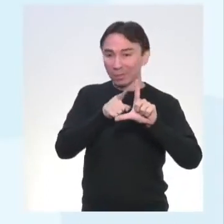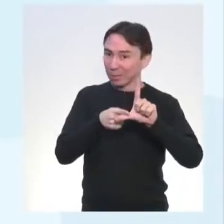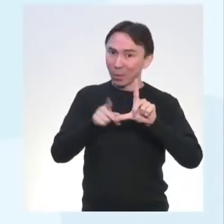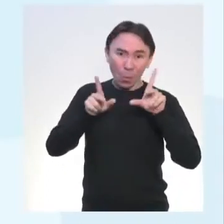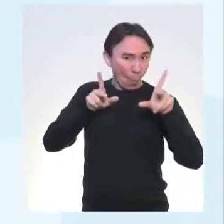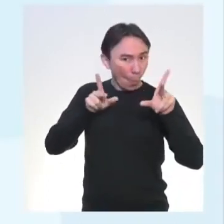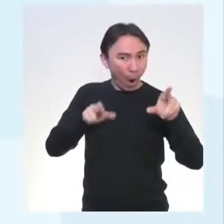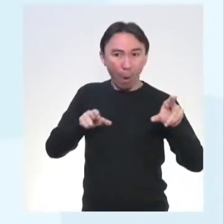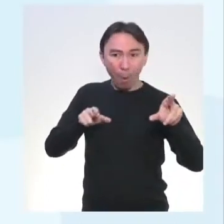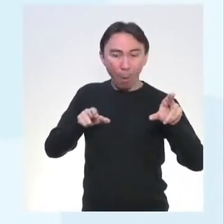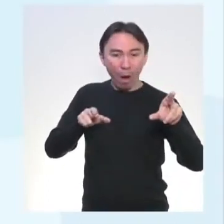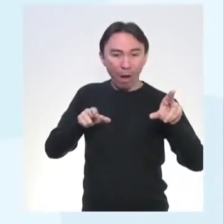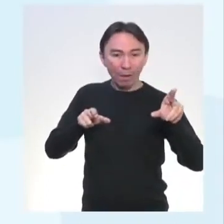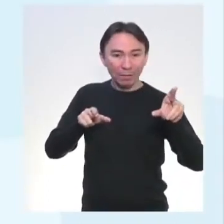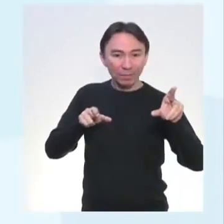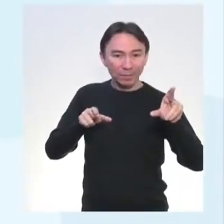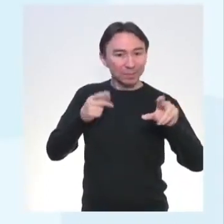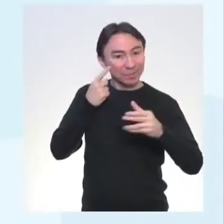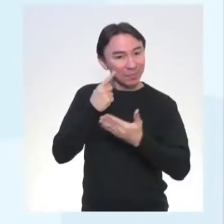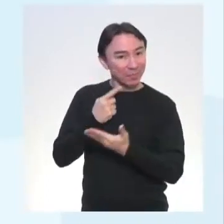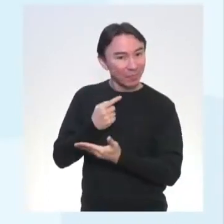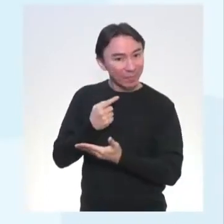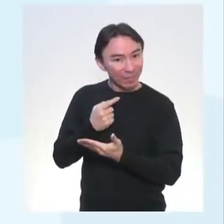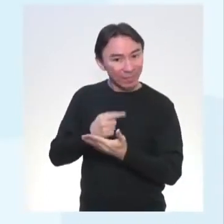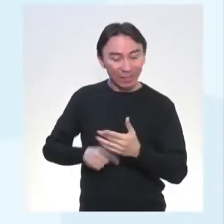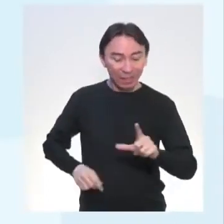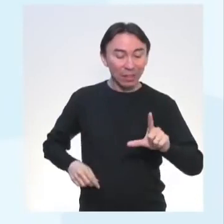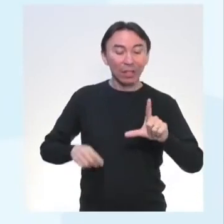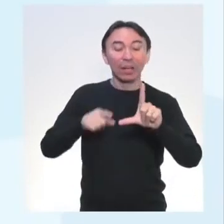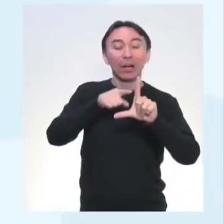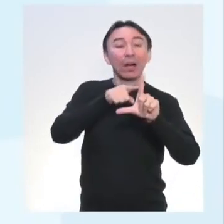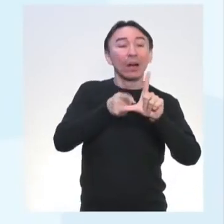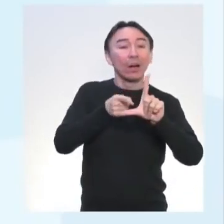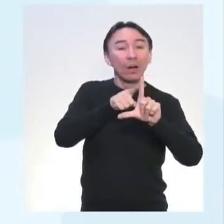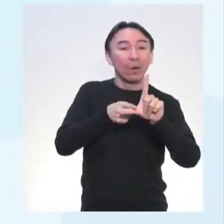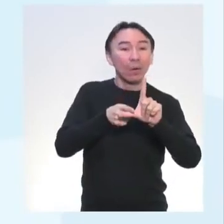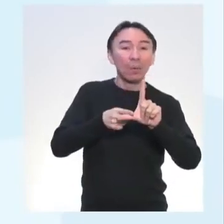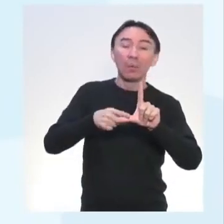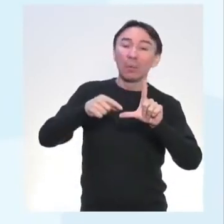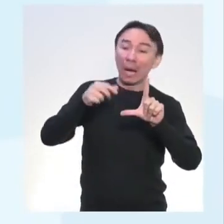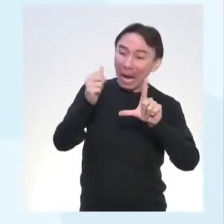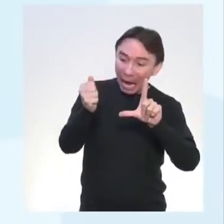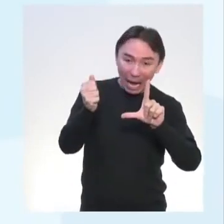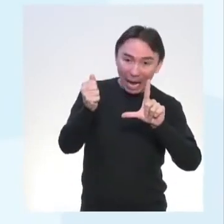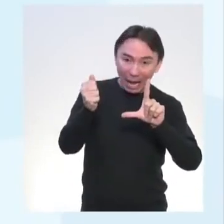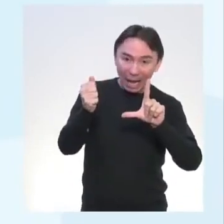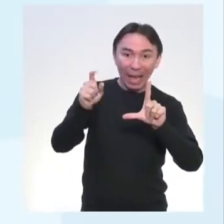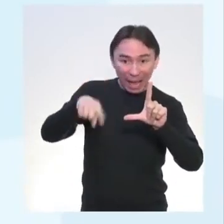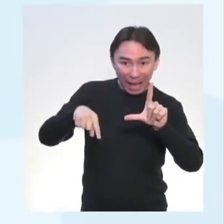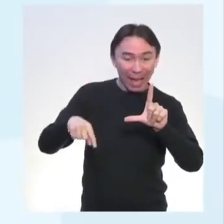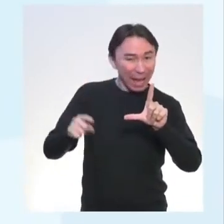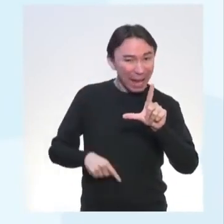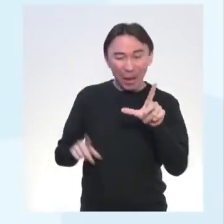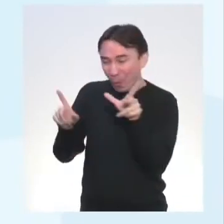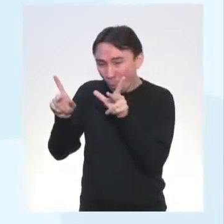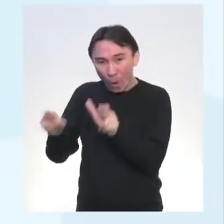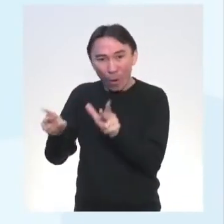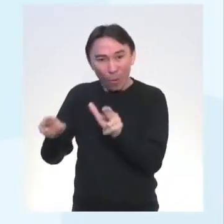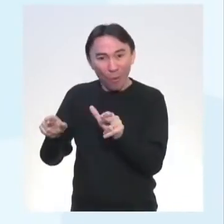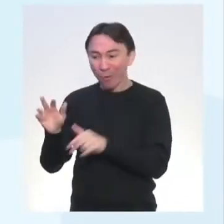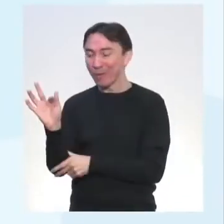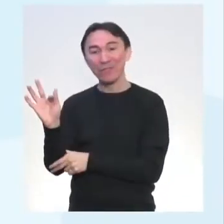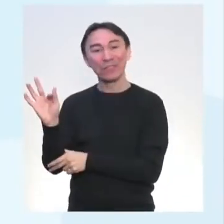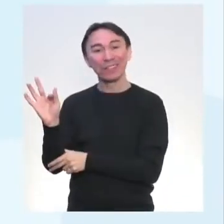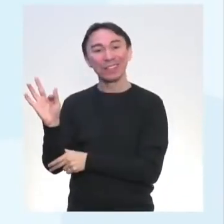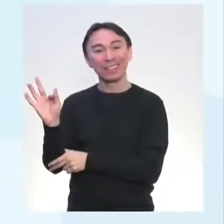só. O ângulo A, ele é correspondente ao ângulo F, né? Porque eles são iguais, né? Sim. E o ângulo E,